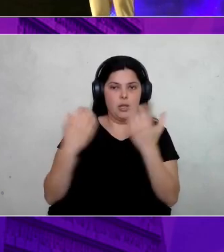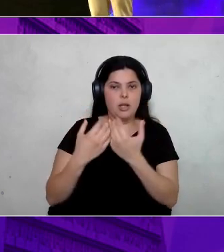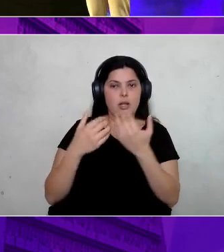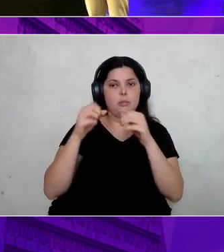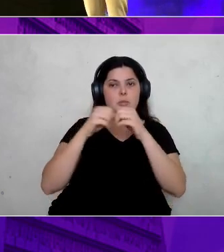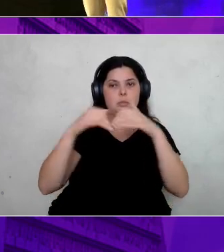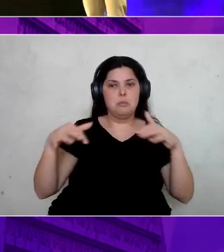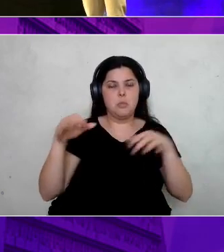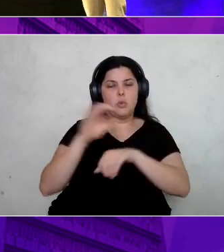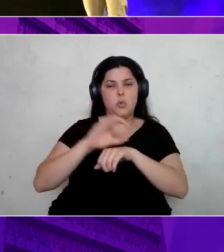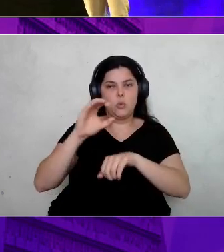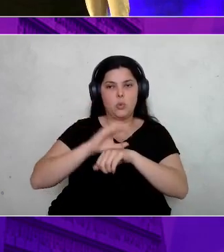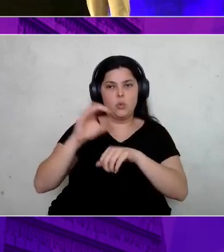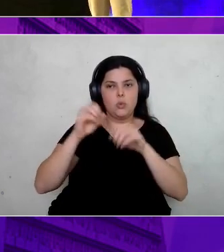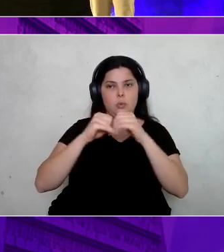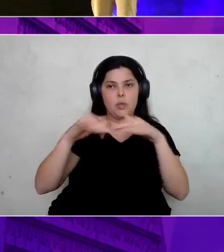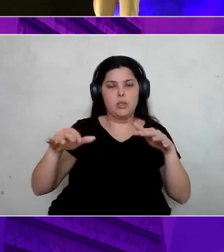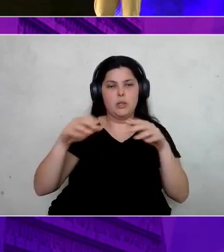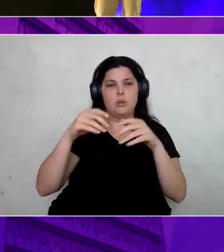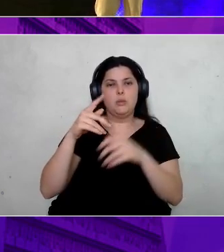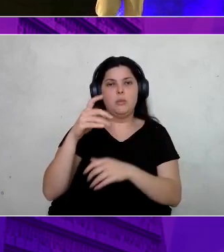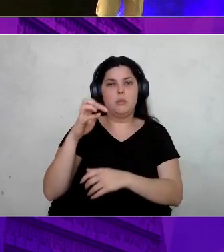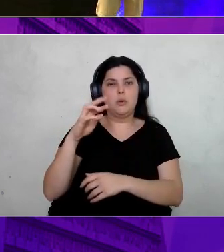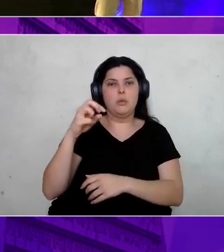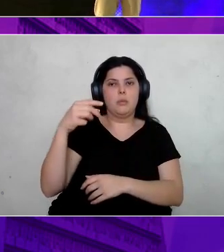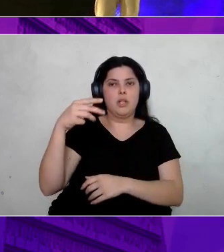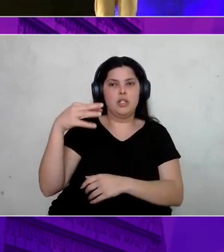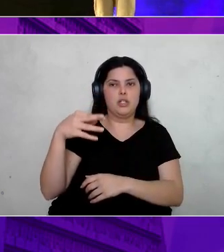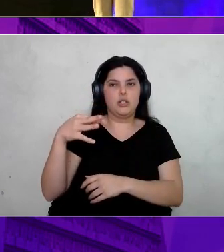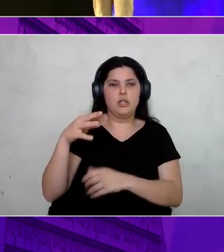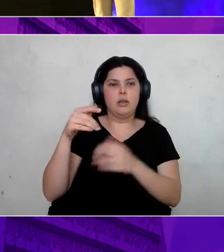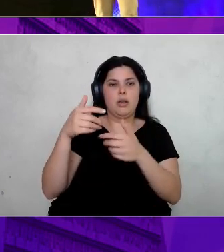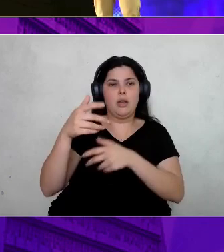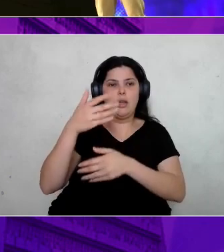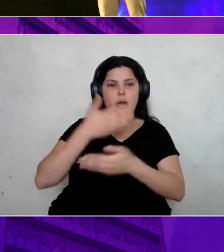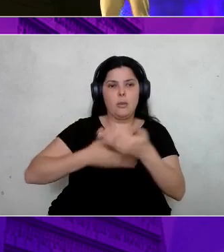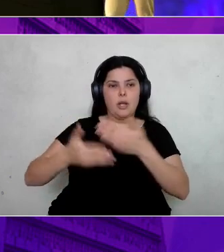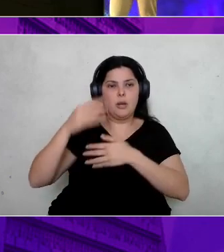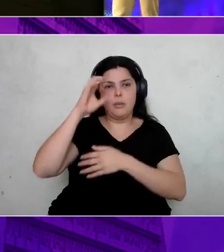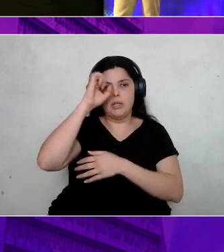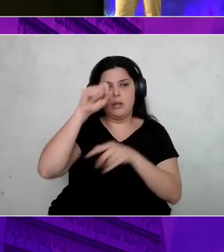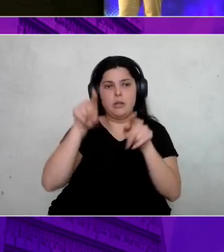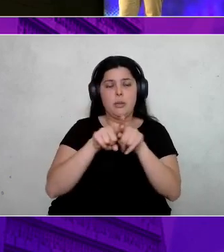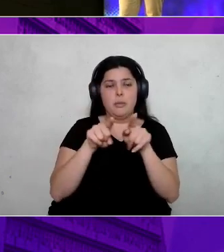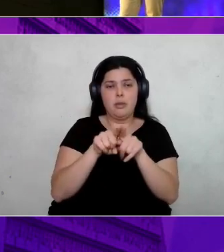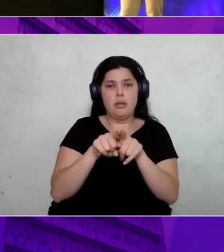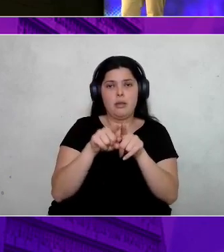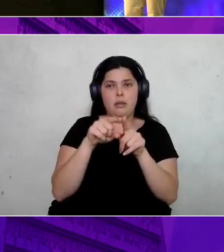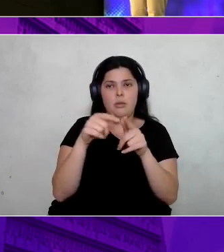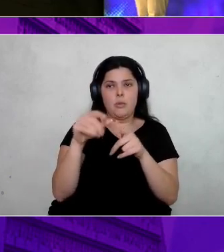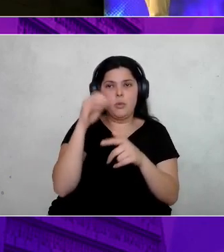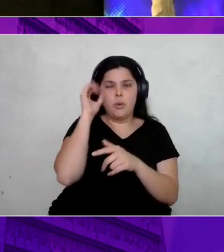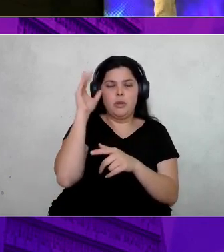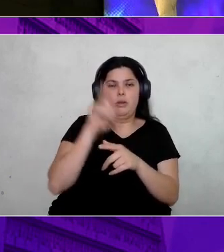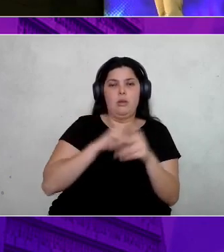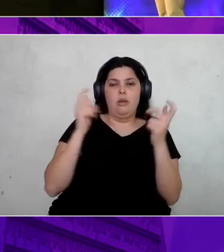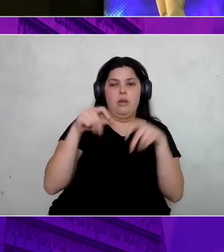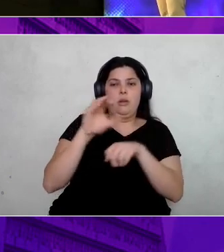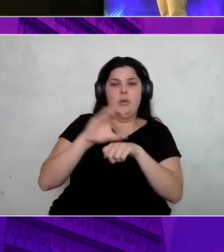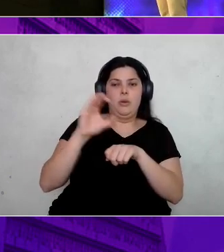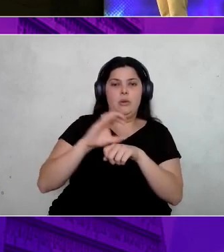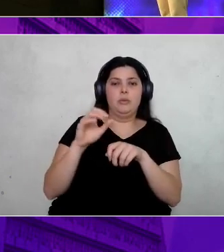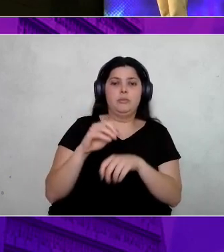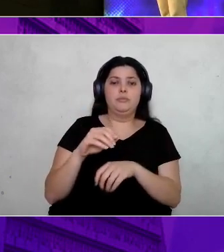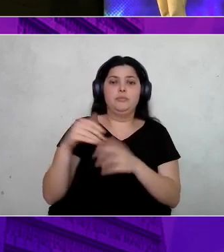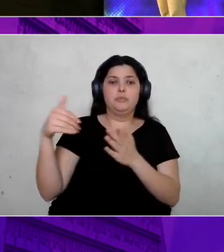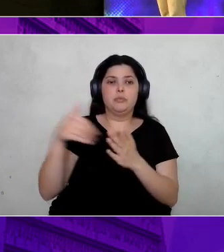cursos, compartilhando prompts, compartilhando, enfim, aprendizados, conhecimentos e recebendo ali capacitação. Num caminho de